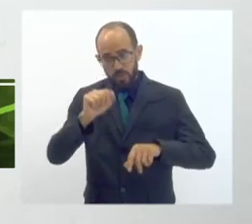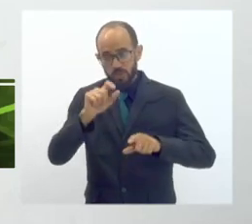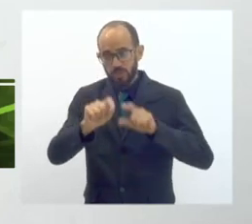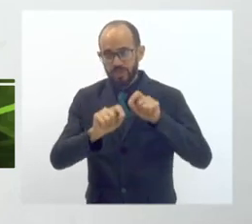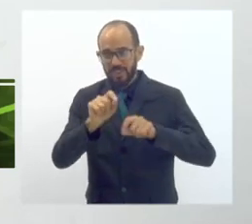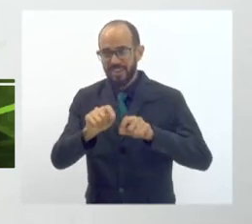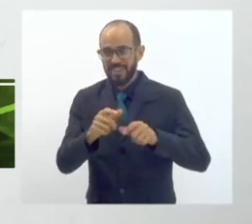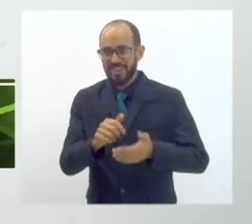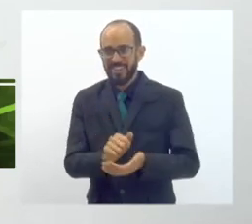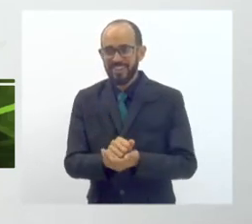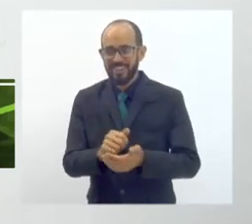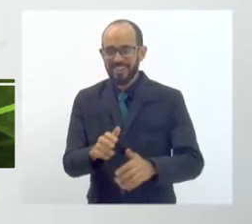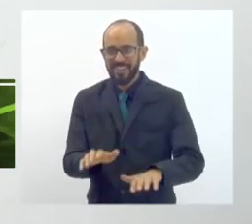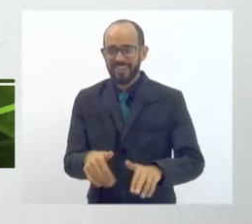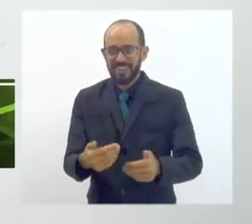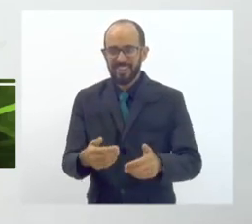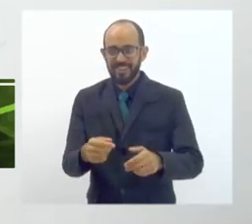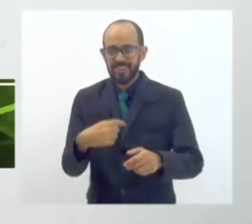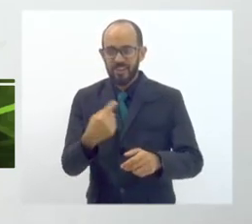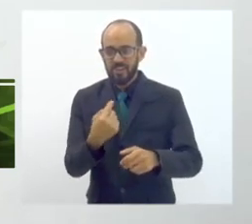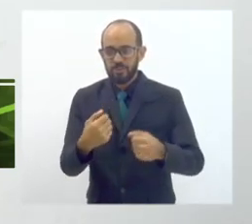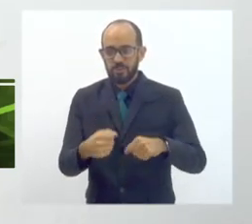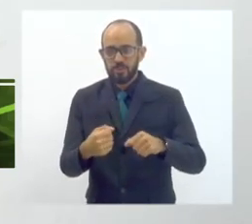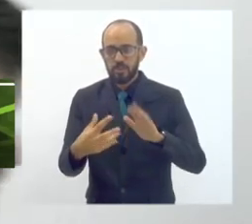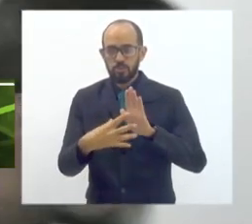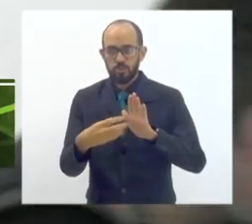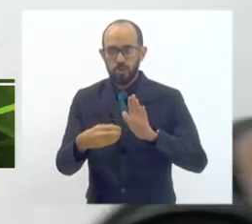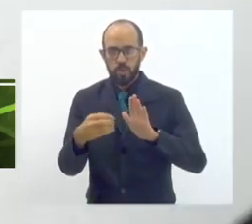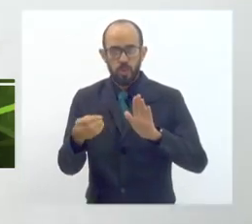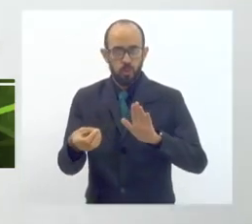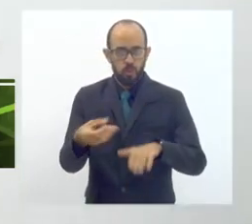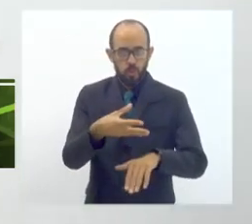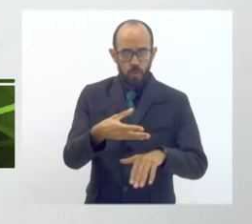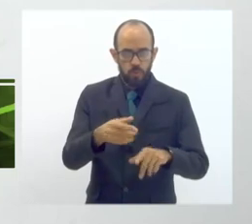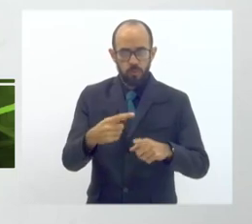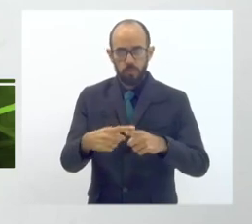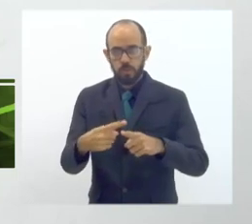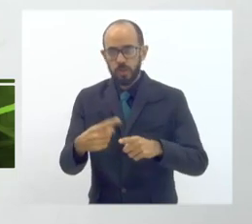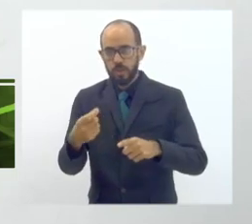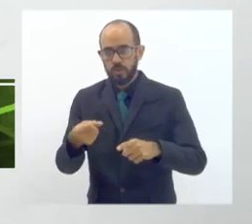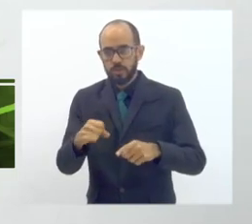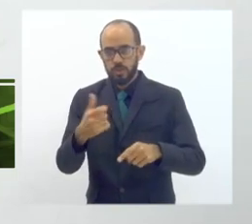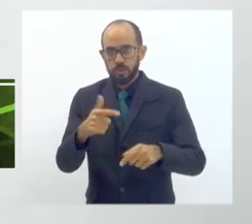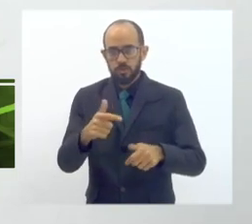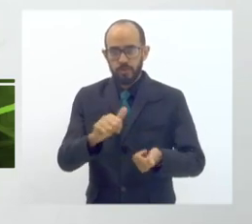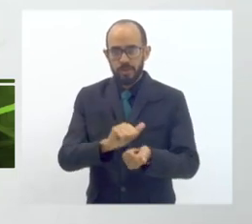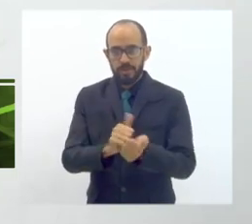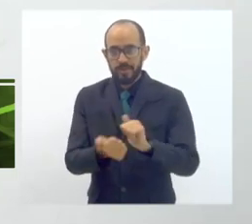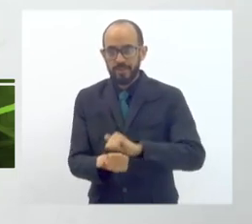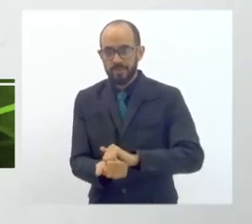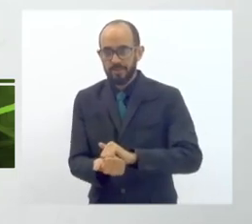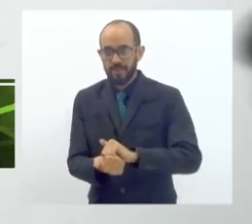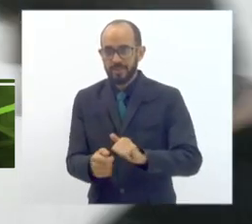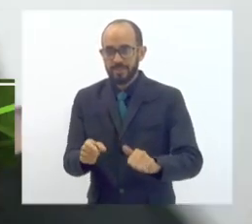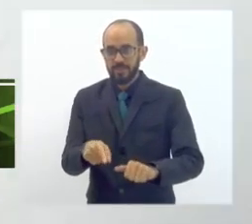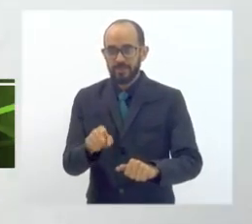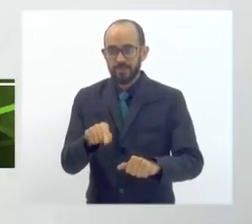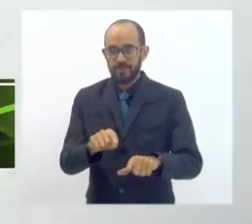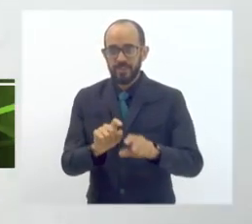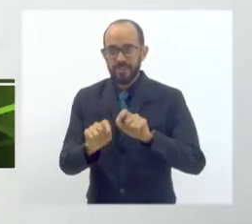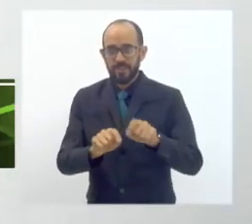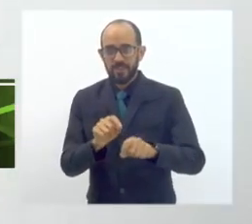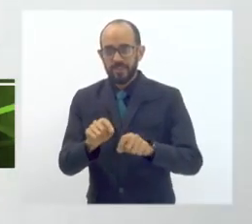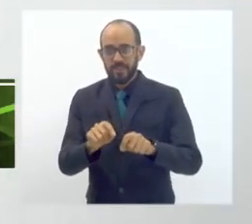acreditado, porque nós tivemos que passar por uma estruturação. Sem a estruturação da parte de controle interno,